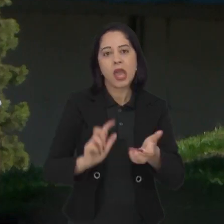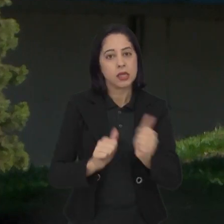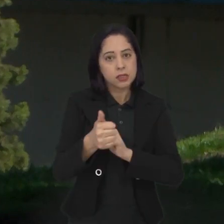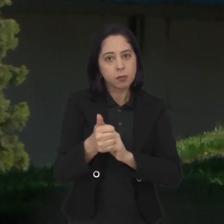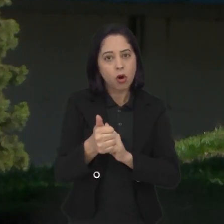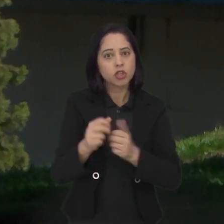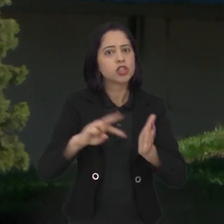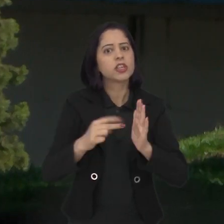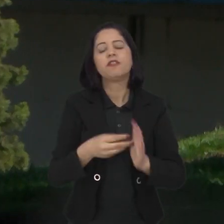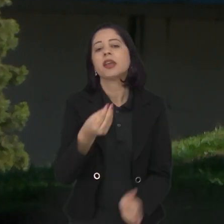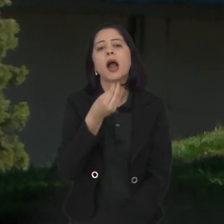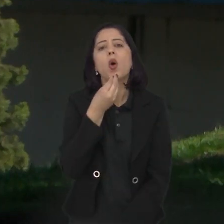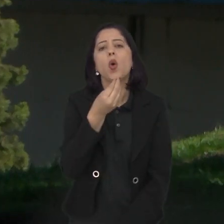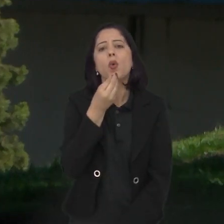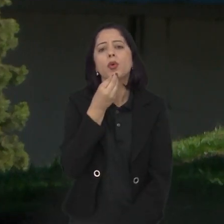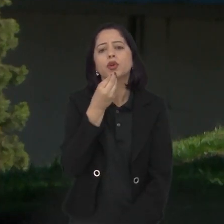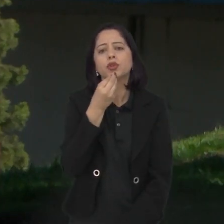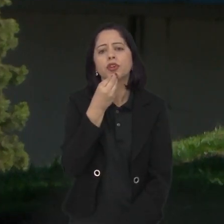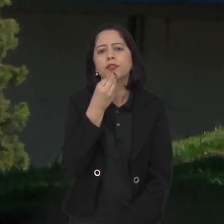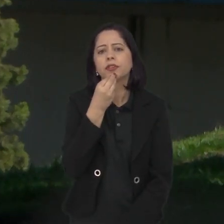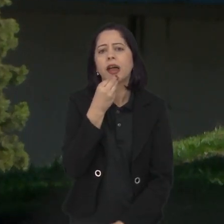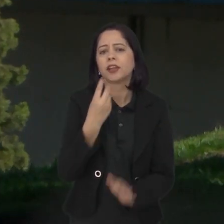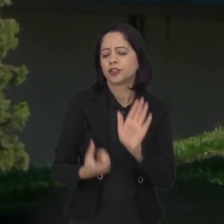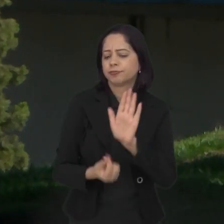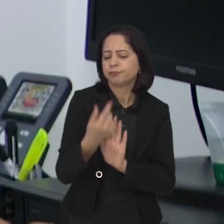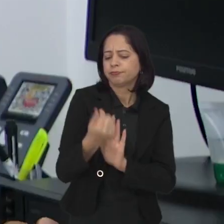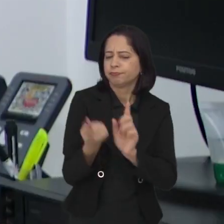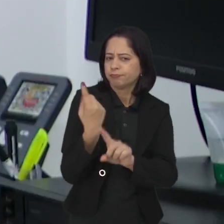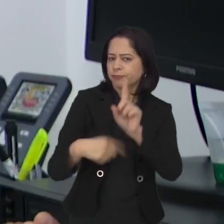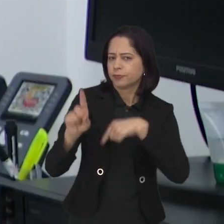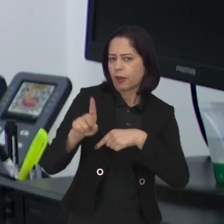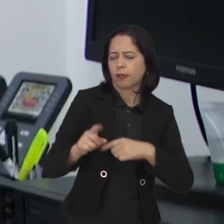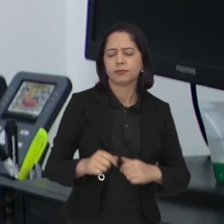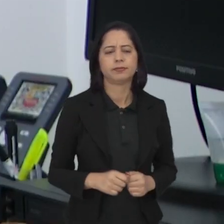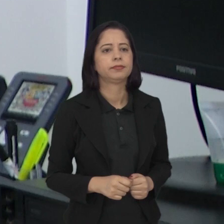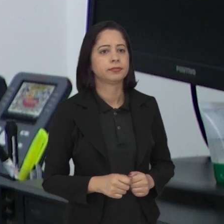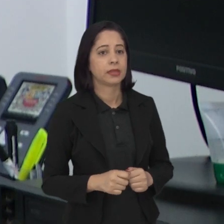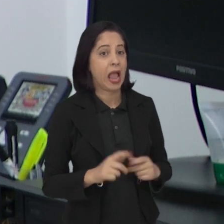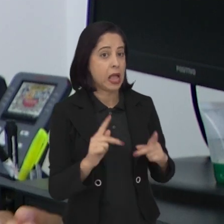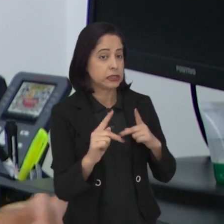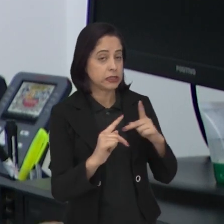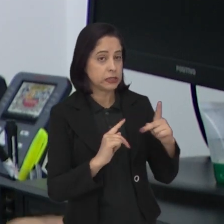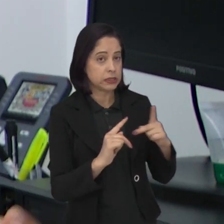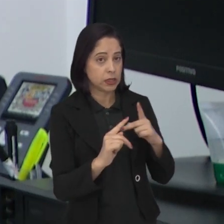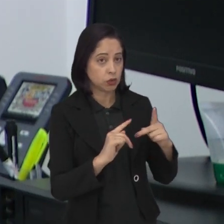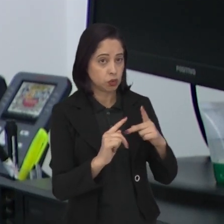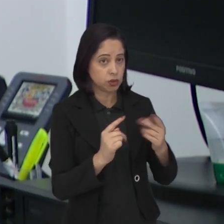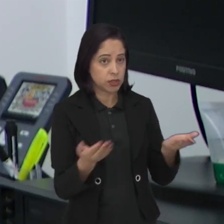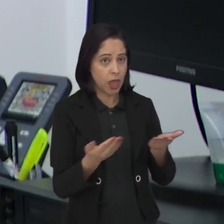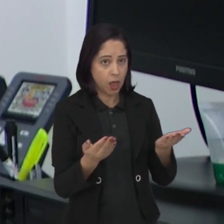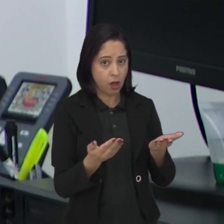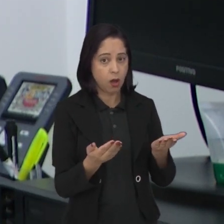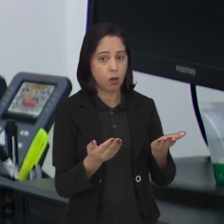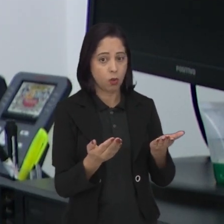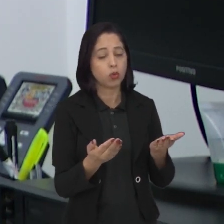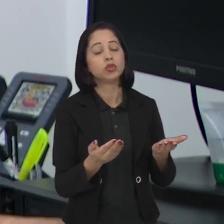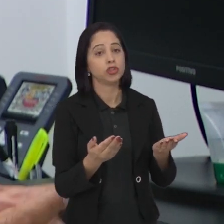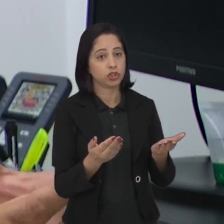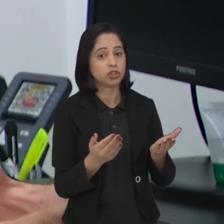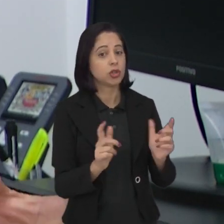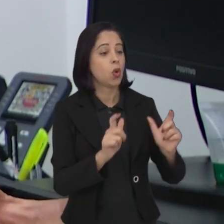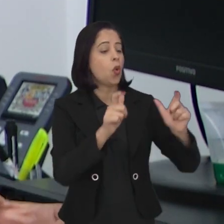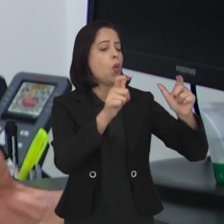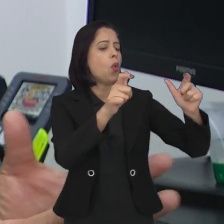para o município se desenvolver também economicamente. São José hoje ela é colocada no cenário nacional como